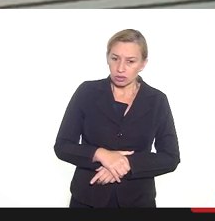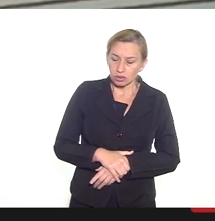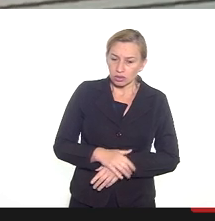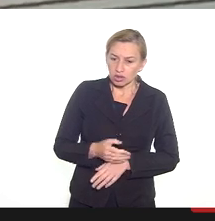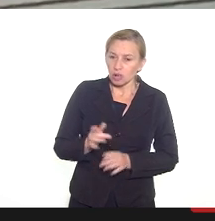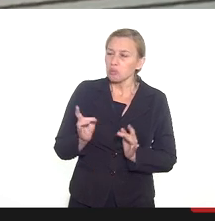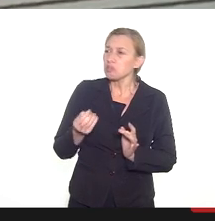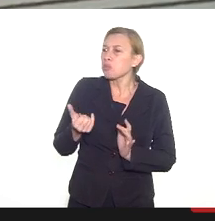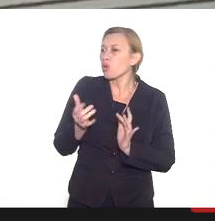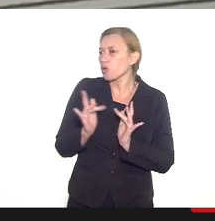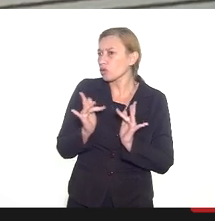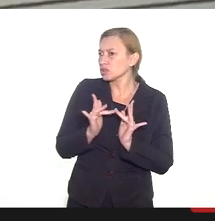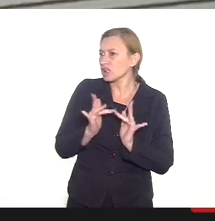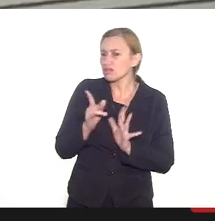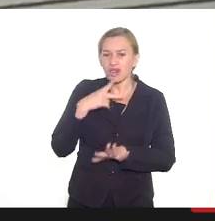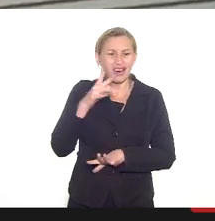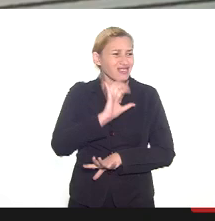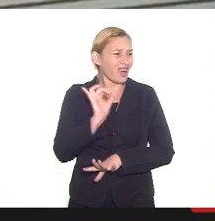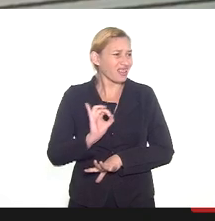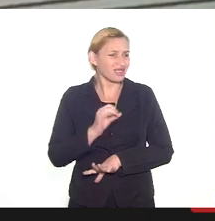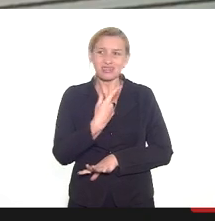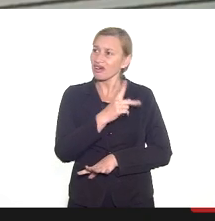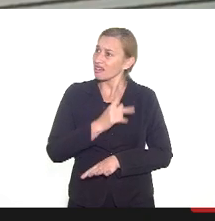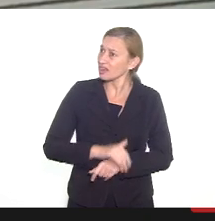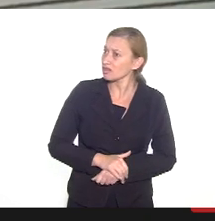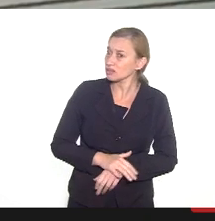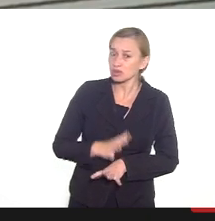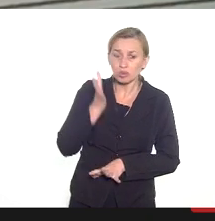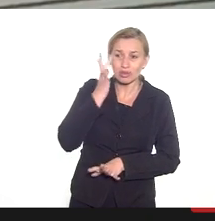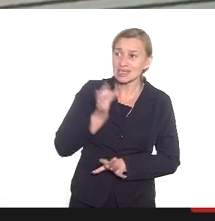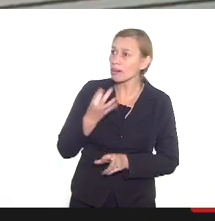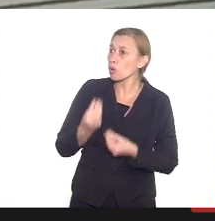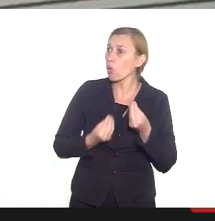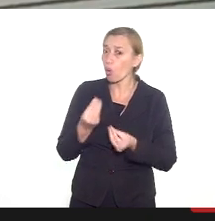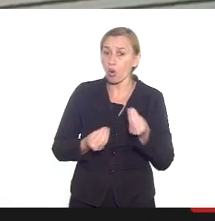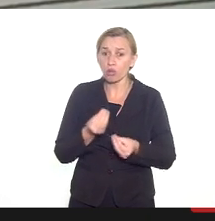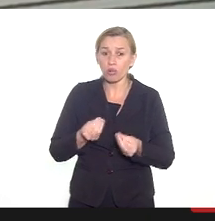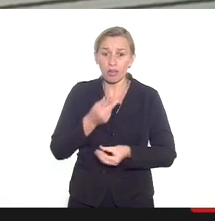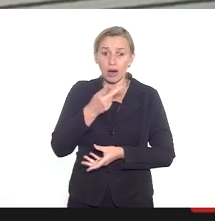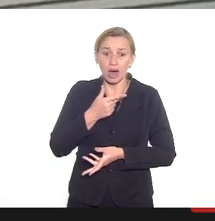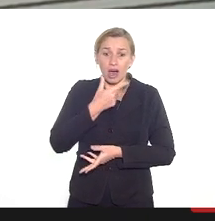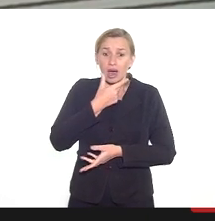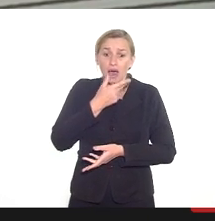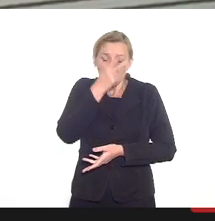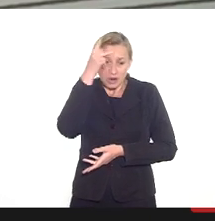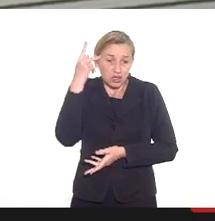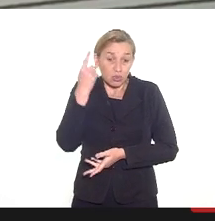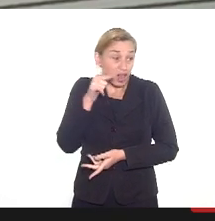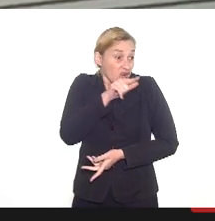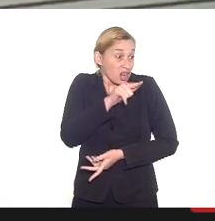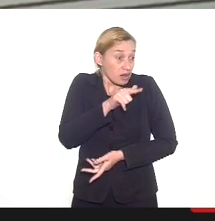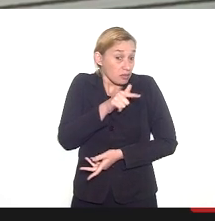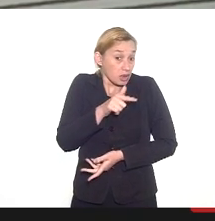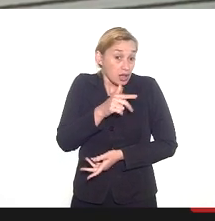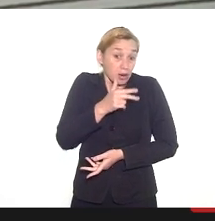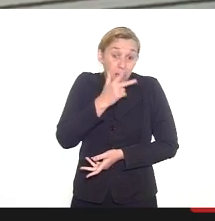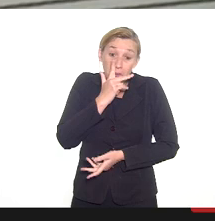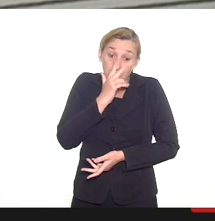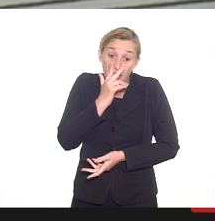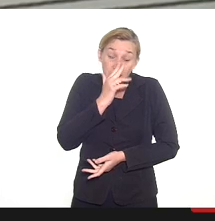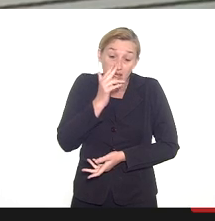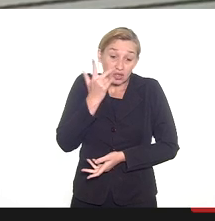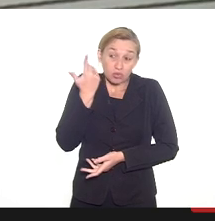eu nada diria dele, você não sabe. Com as pessoas, ele parece uma pessoa dentro de uma expectativa